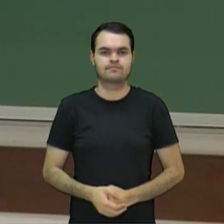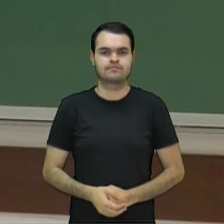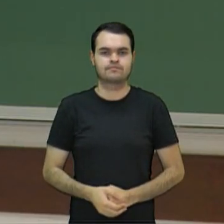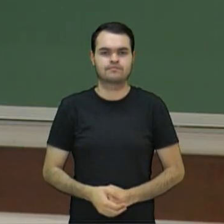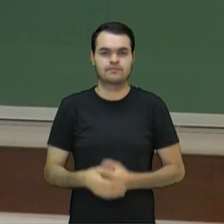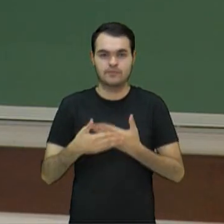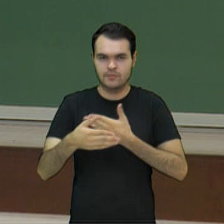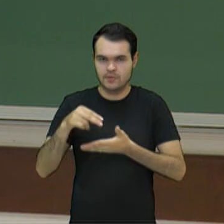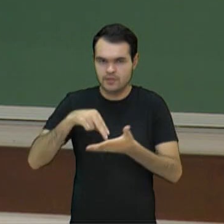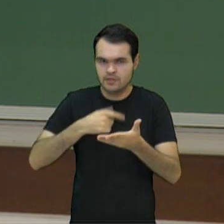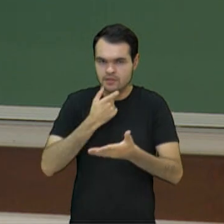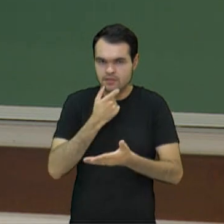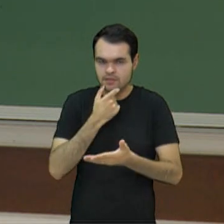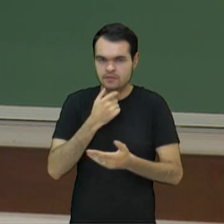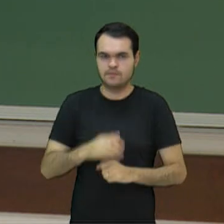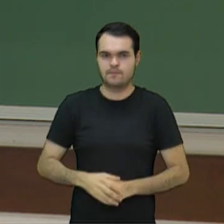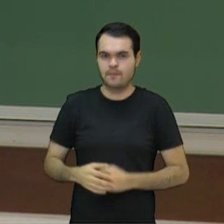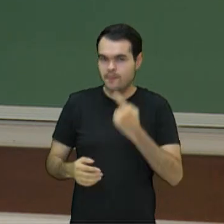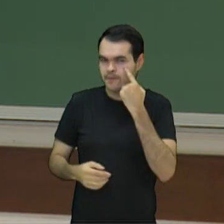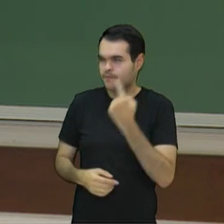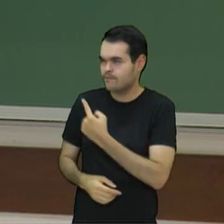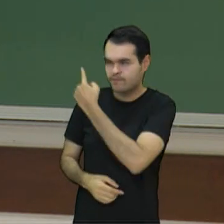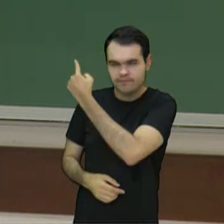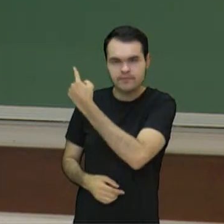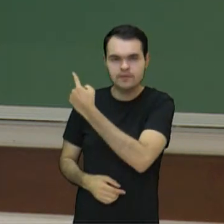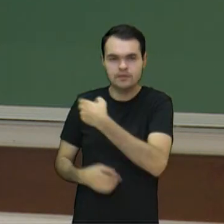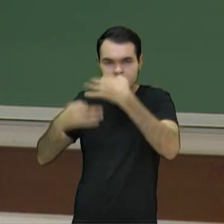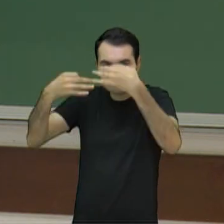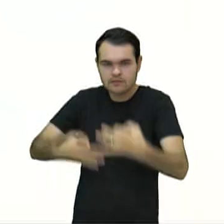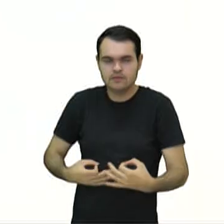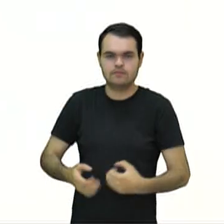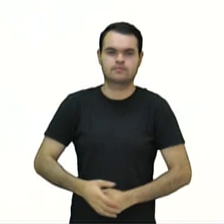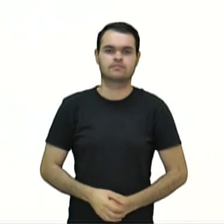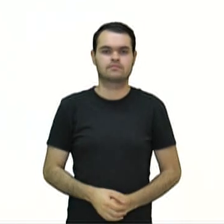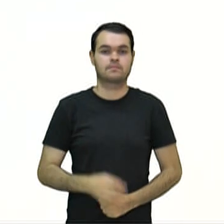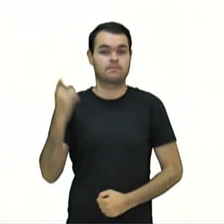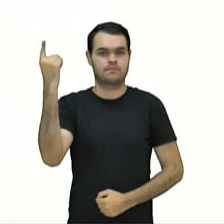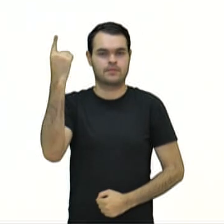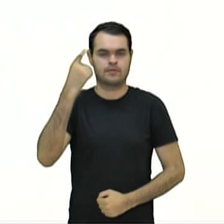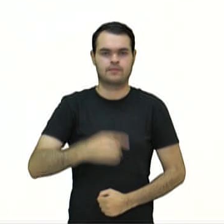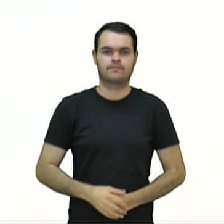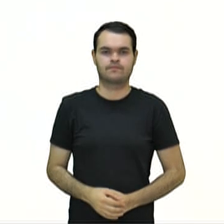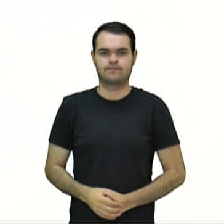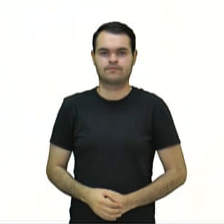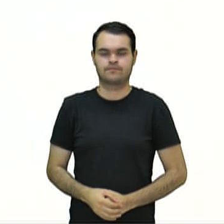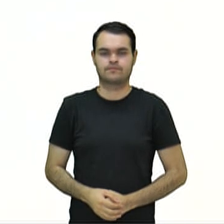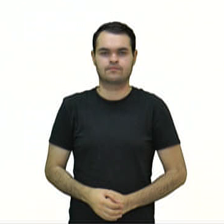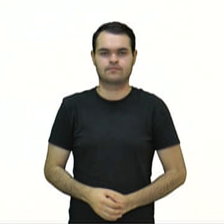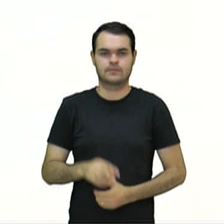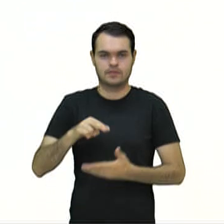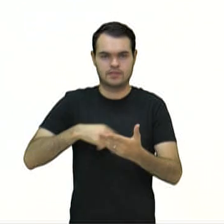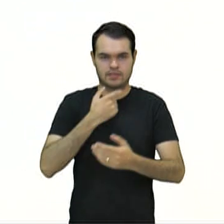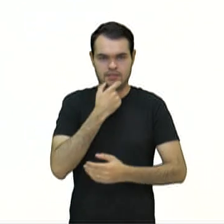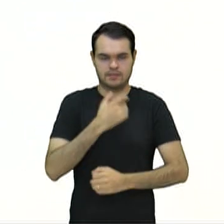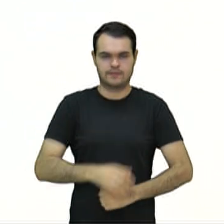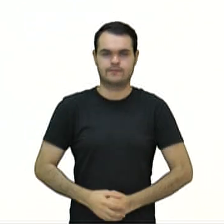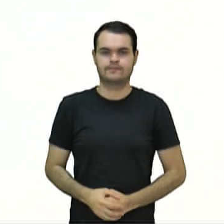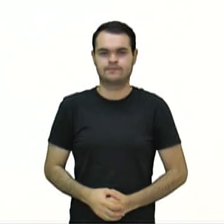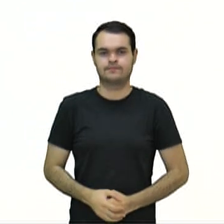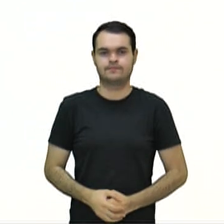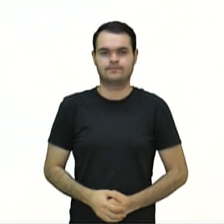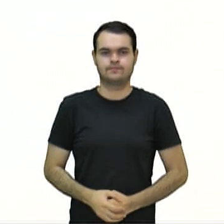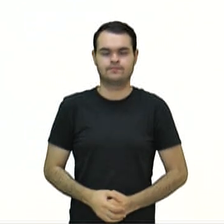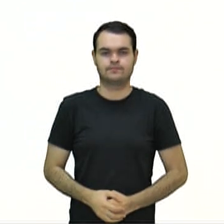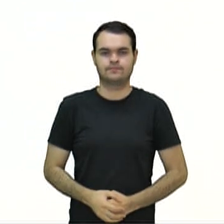the correct alternative. Verifiquem, marquem a alternativa correta. Primeira, Spider-Man was developed by Stan Lee